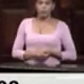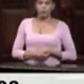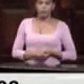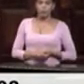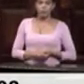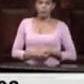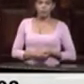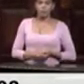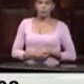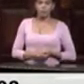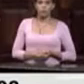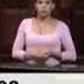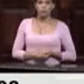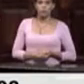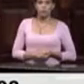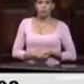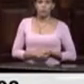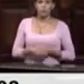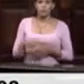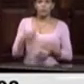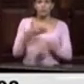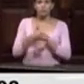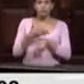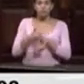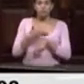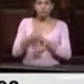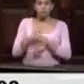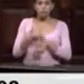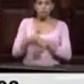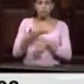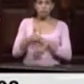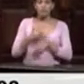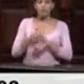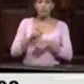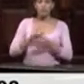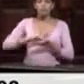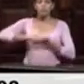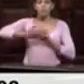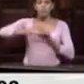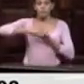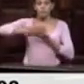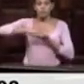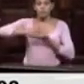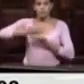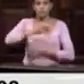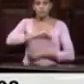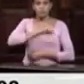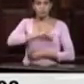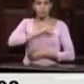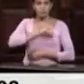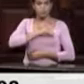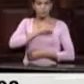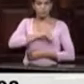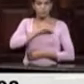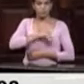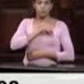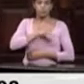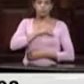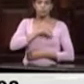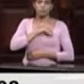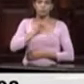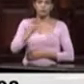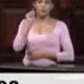que eles fossem aplicados na folha de pagamento de inativos